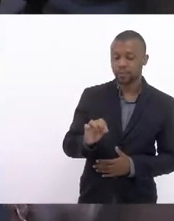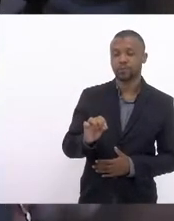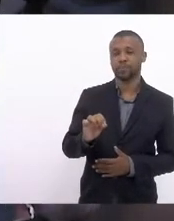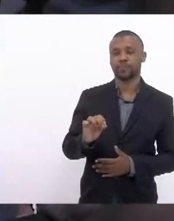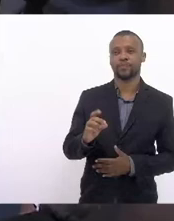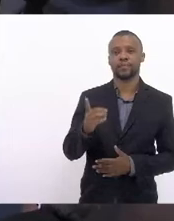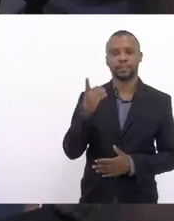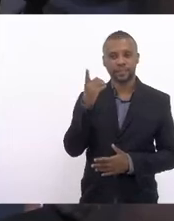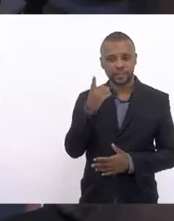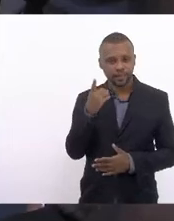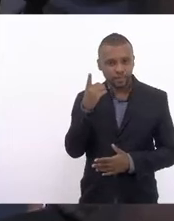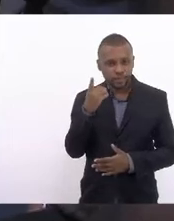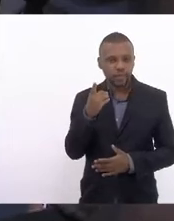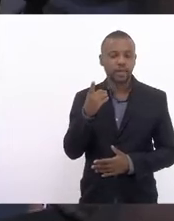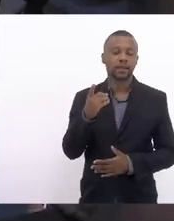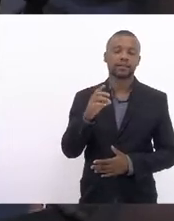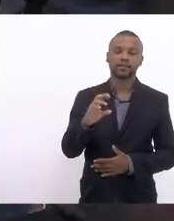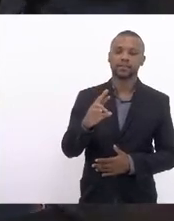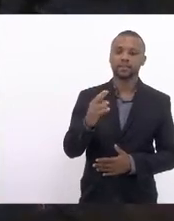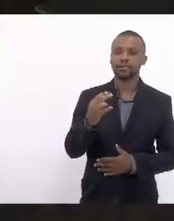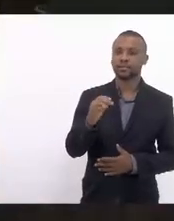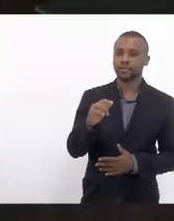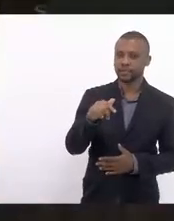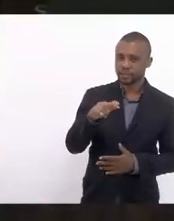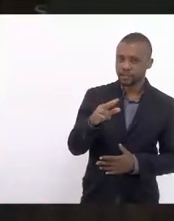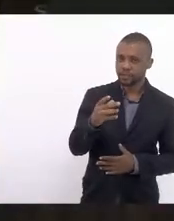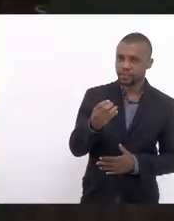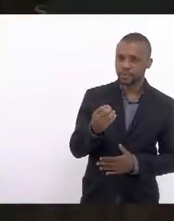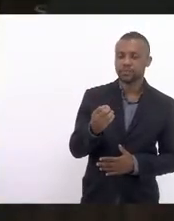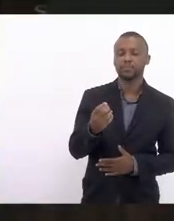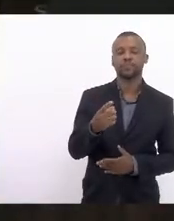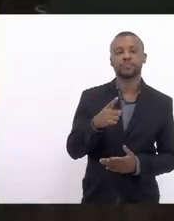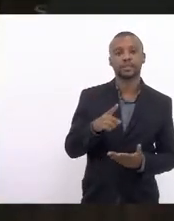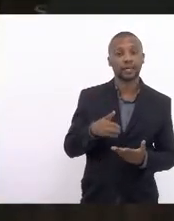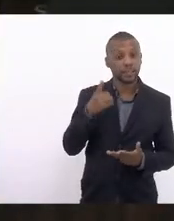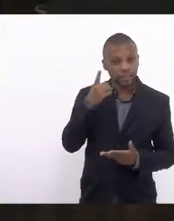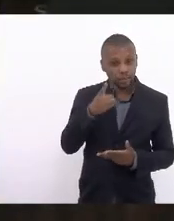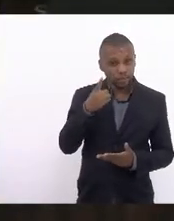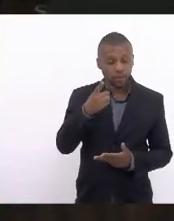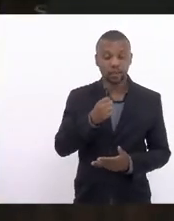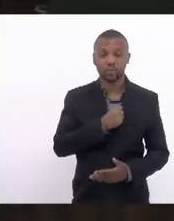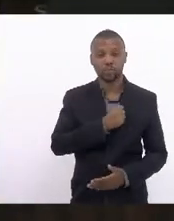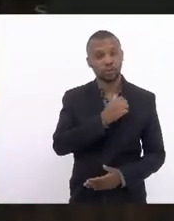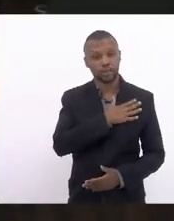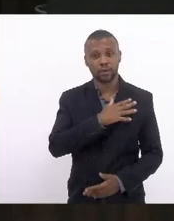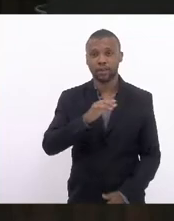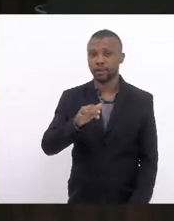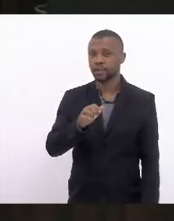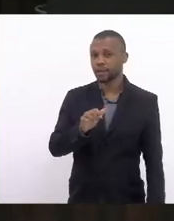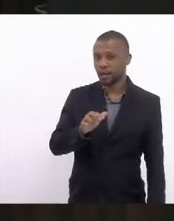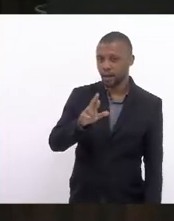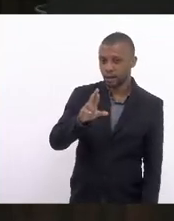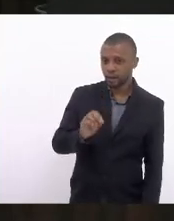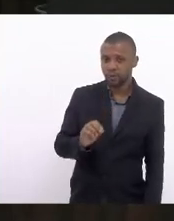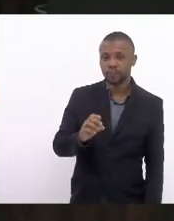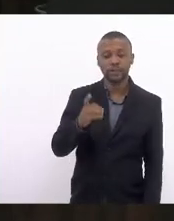deputada Chiquinho da Mangueira, deputado Coronel Jairo, deputado Coronel